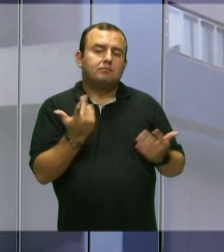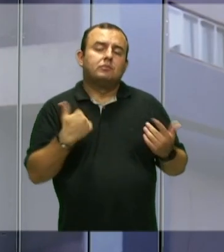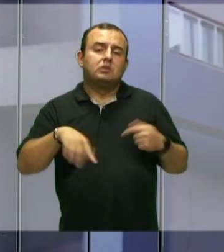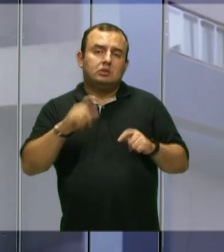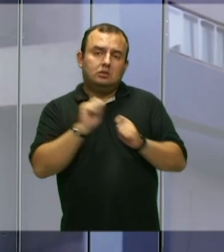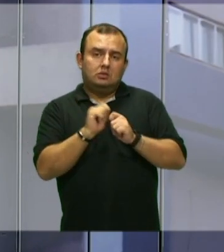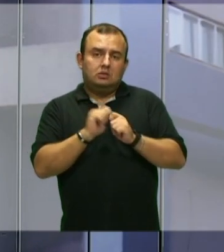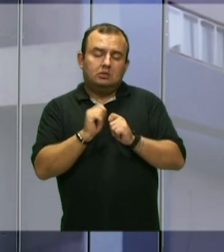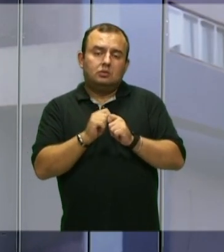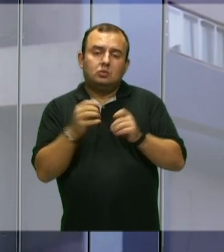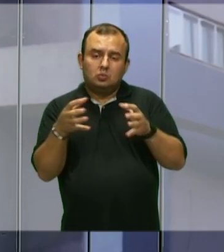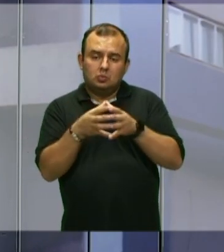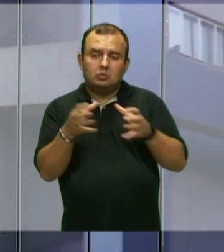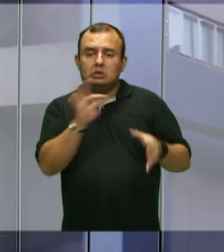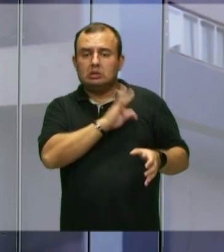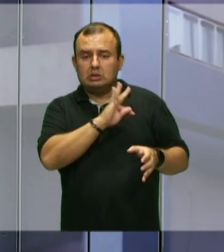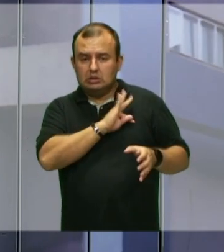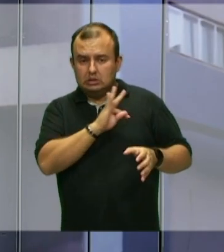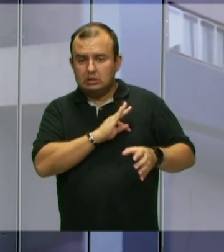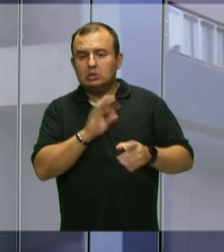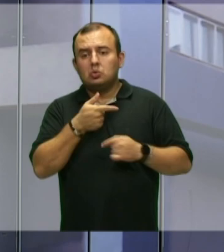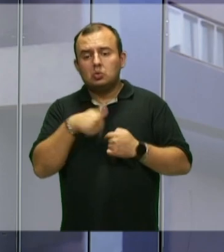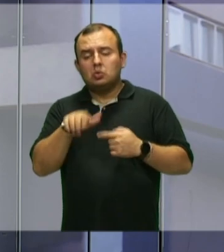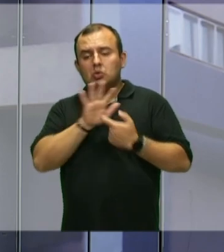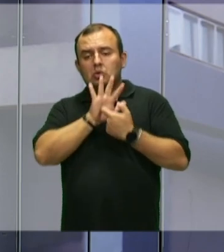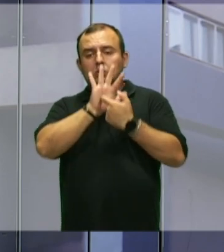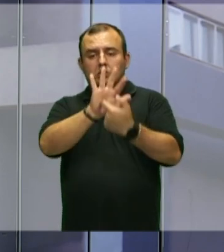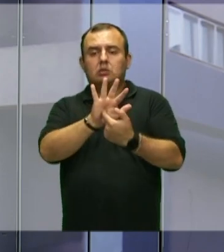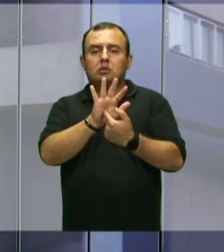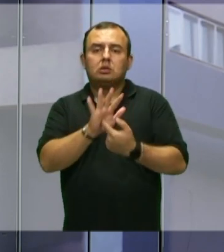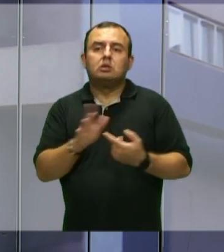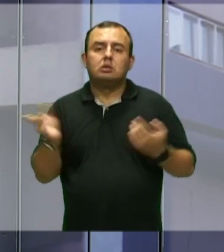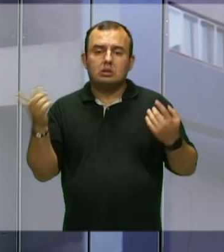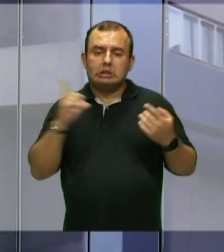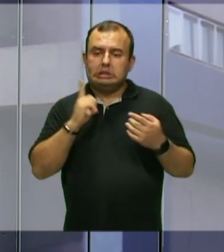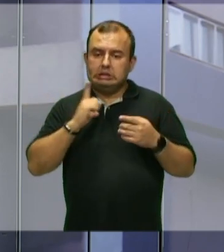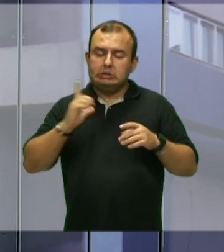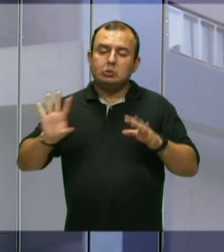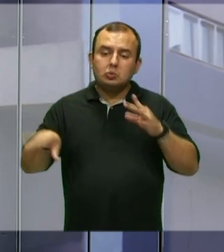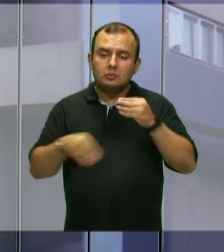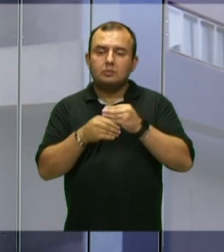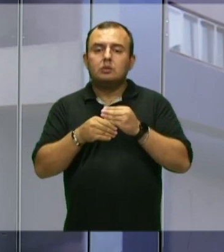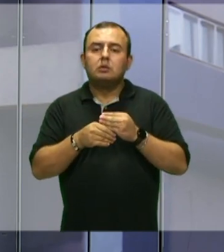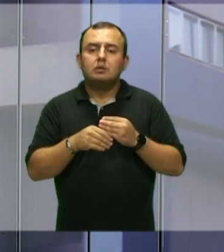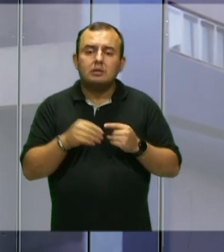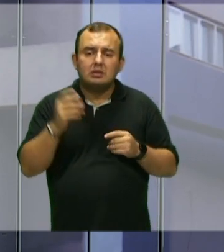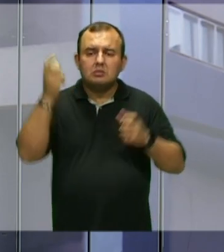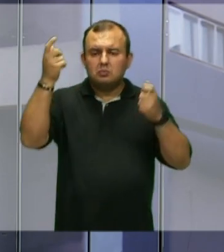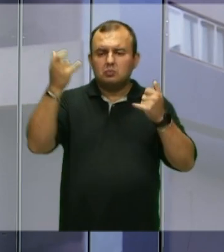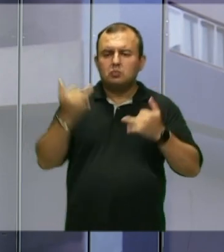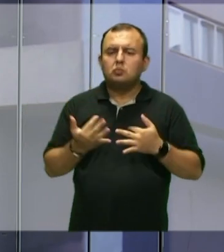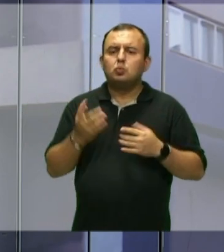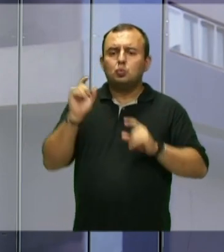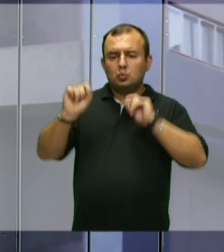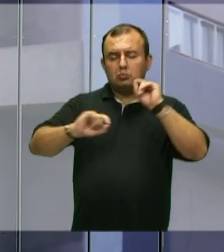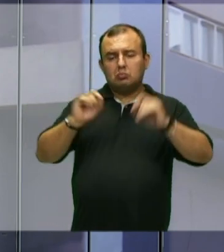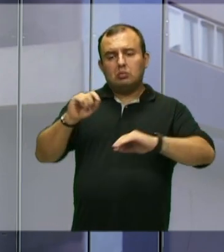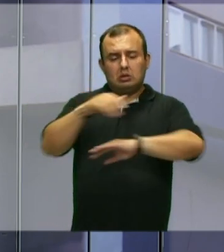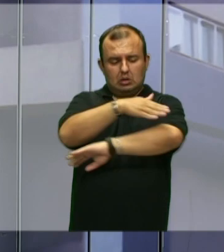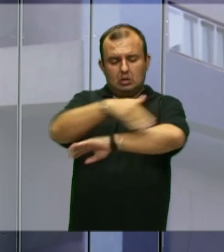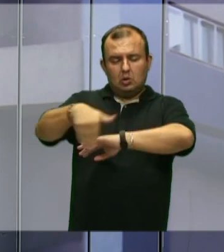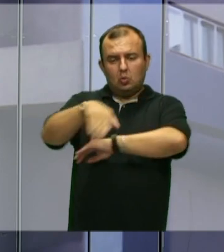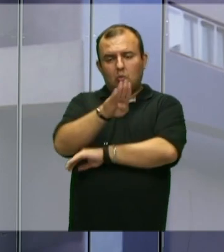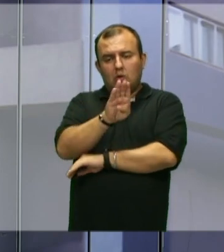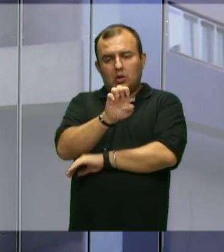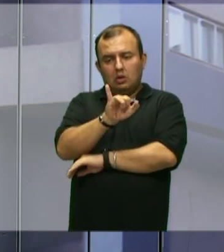feitos os estudos técnicos, os técnicos nos apresentaram, existia uma emenda, e principalmente na questão da Beira-Rio,